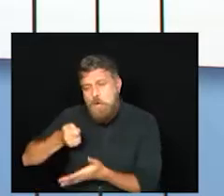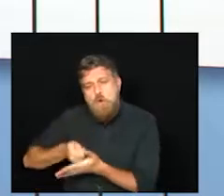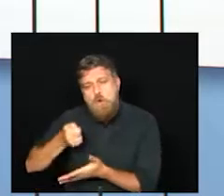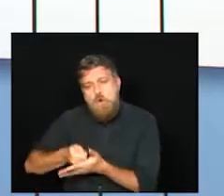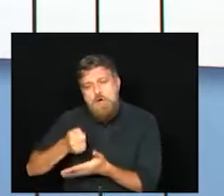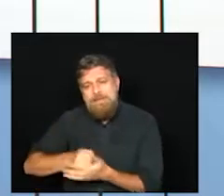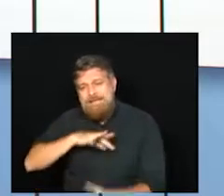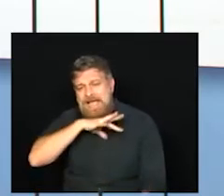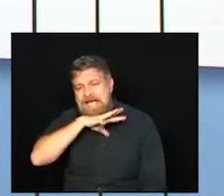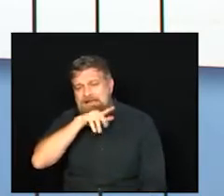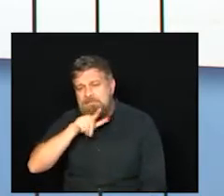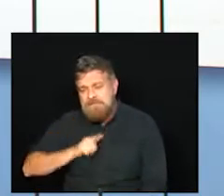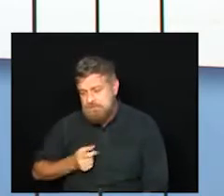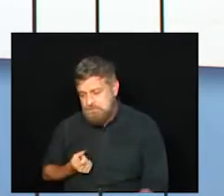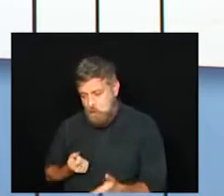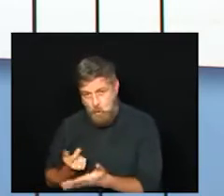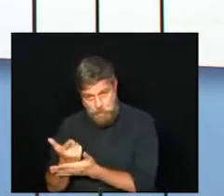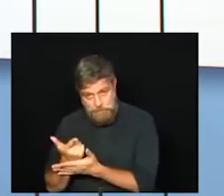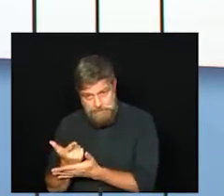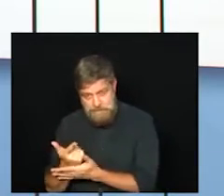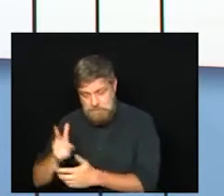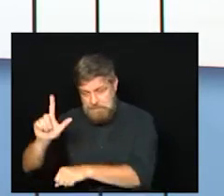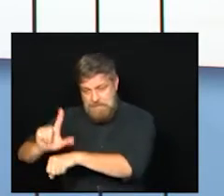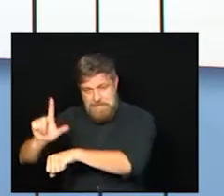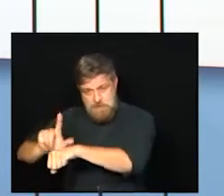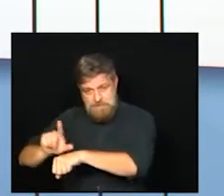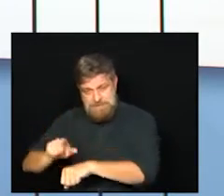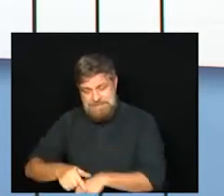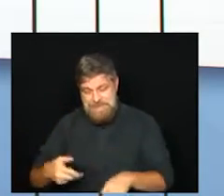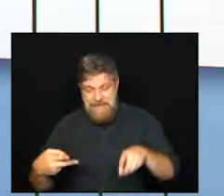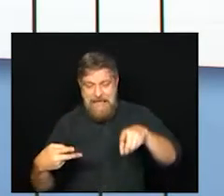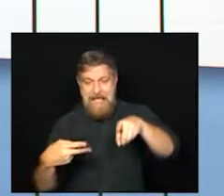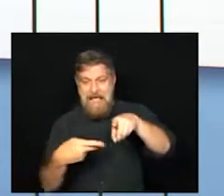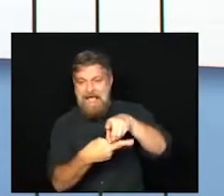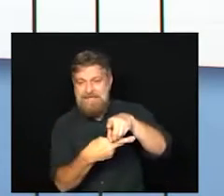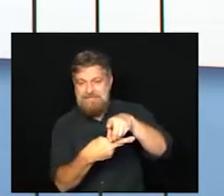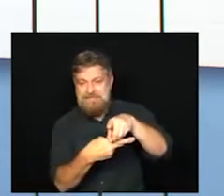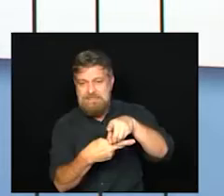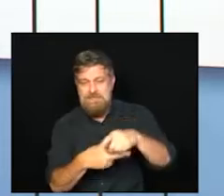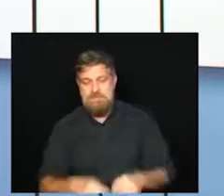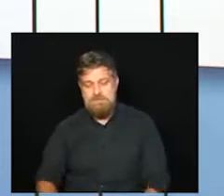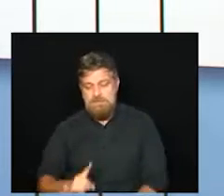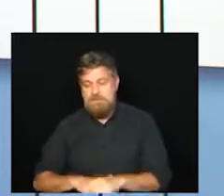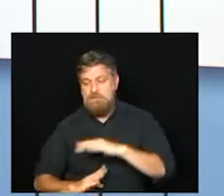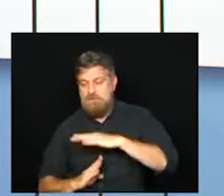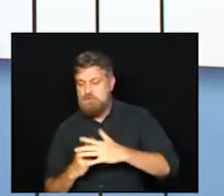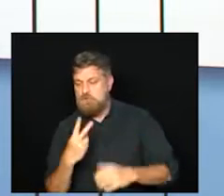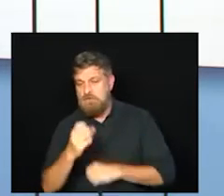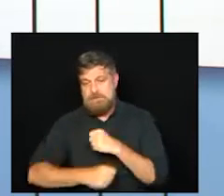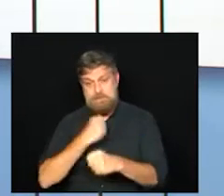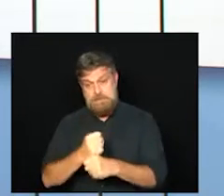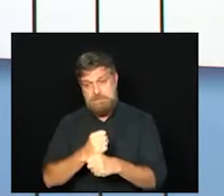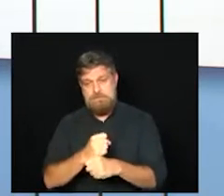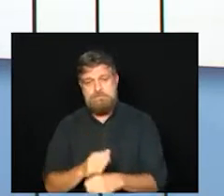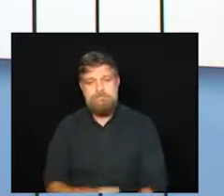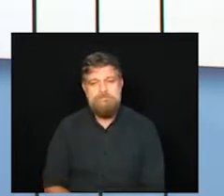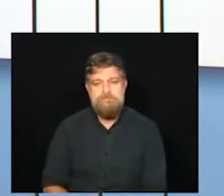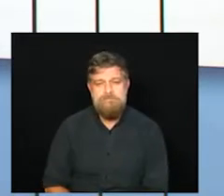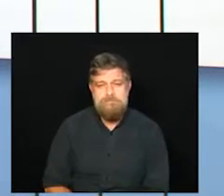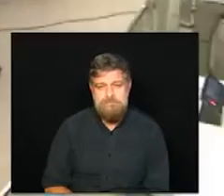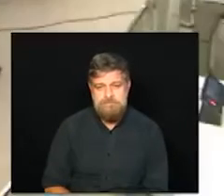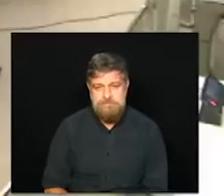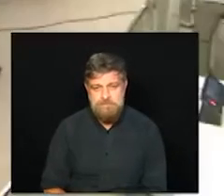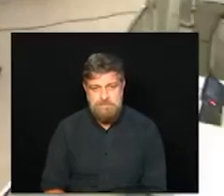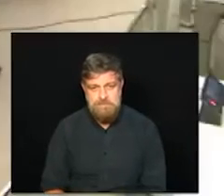que animais comprados de criadores devem ser castrados com no máximo 2 anos.